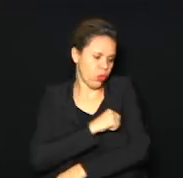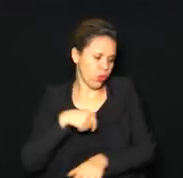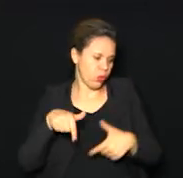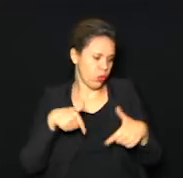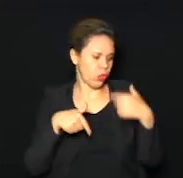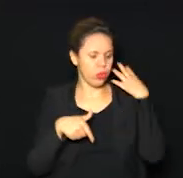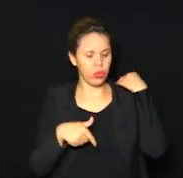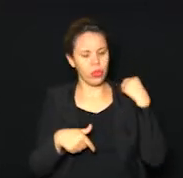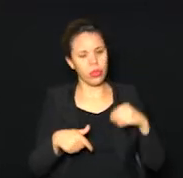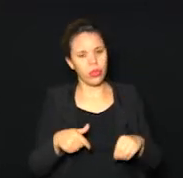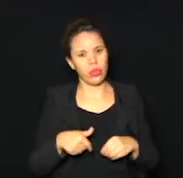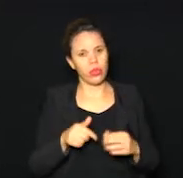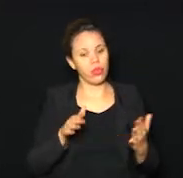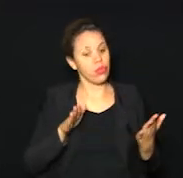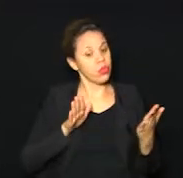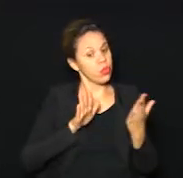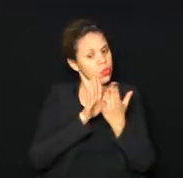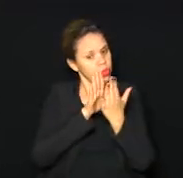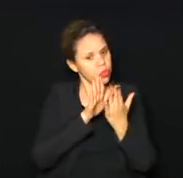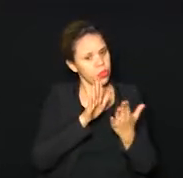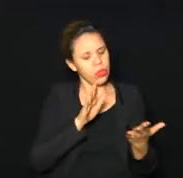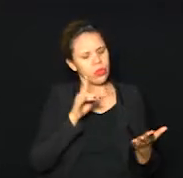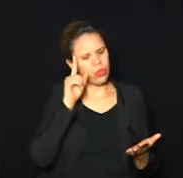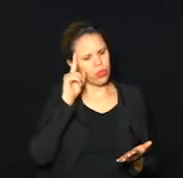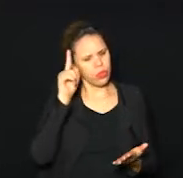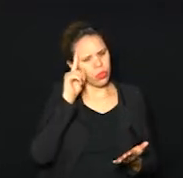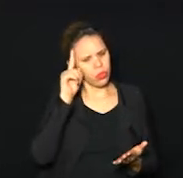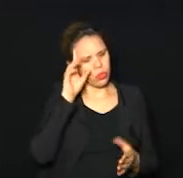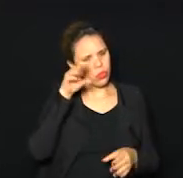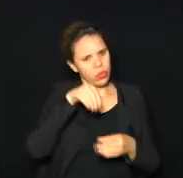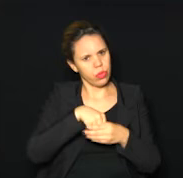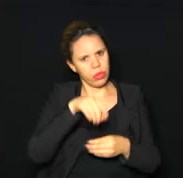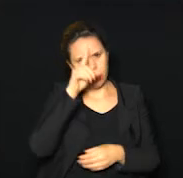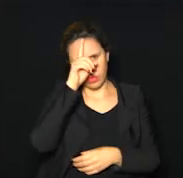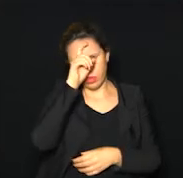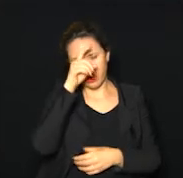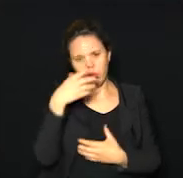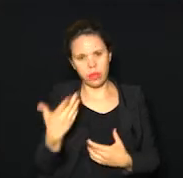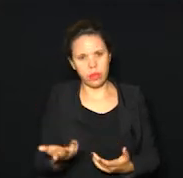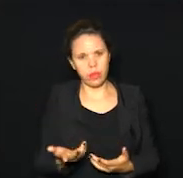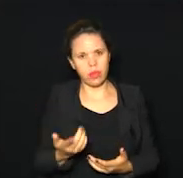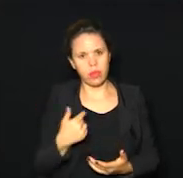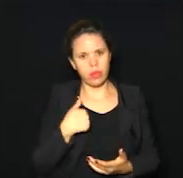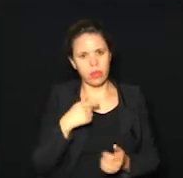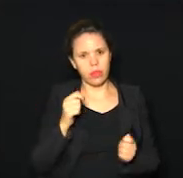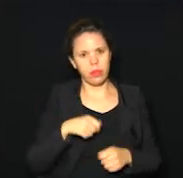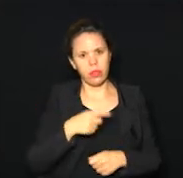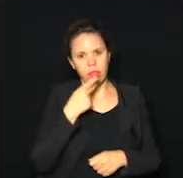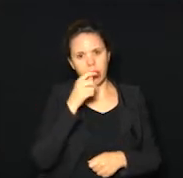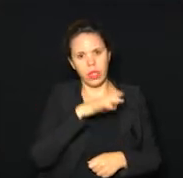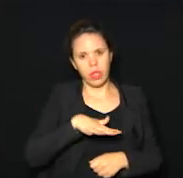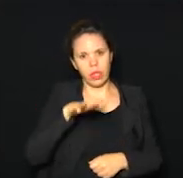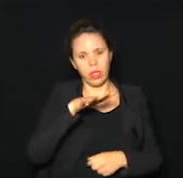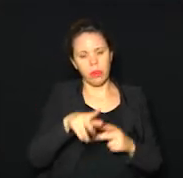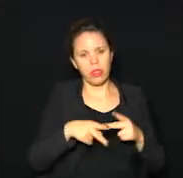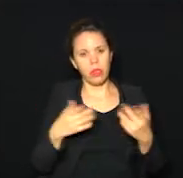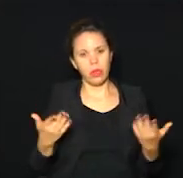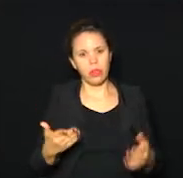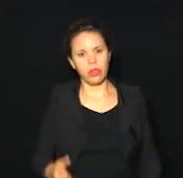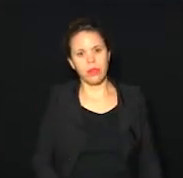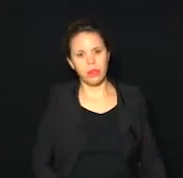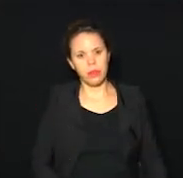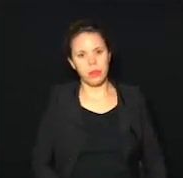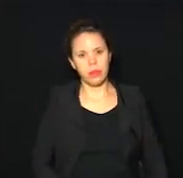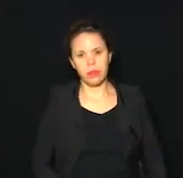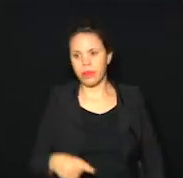que está ali todos os dias no hospital. O que eu posso falar para a sociedade hoje, que não